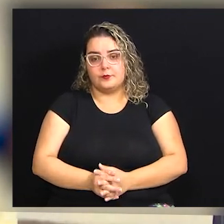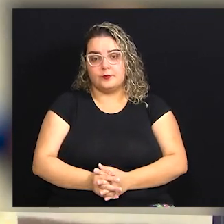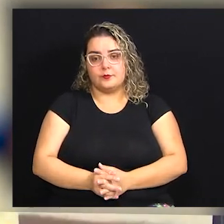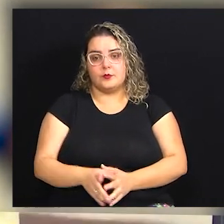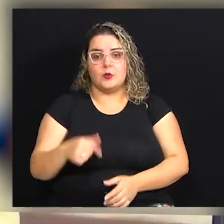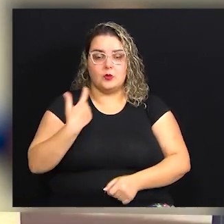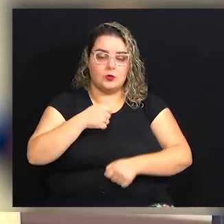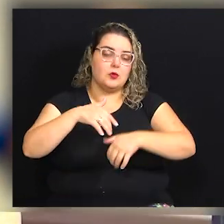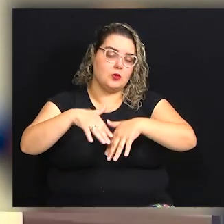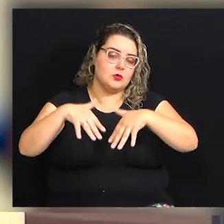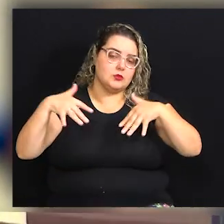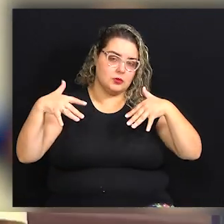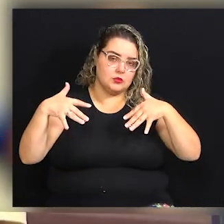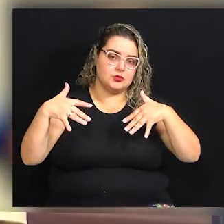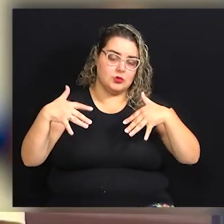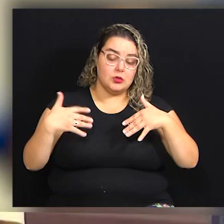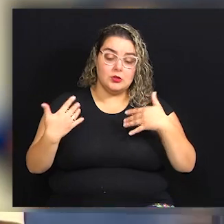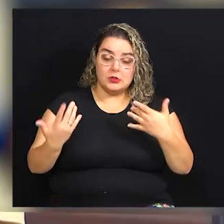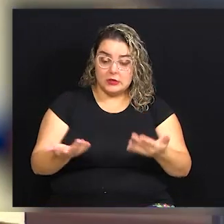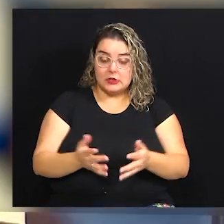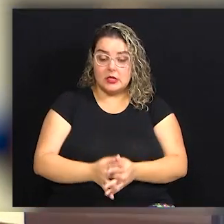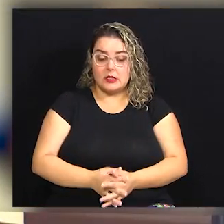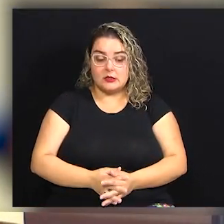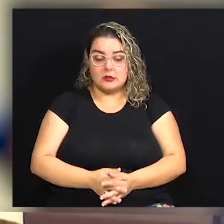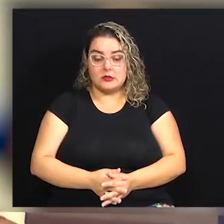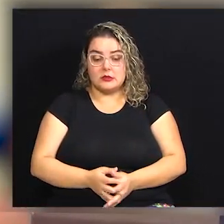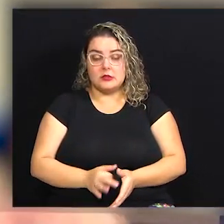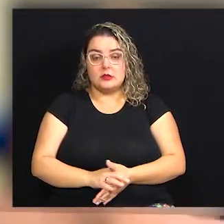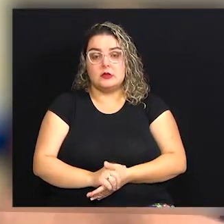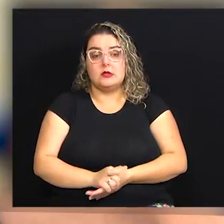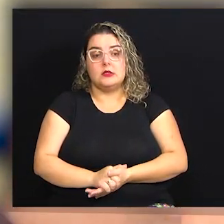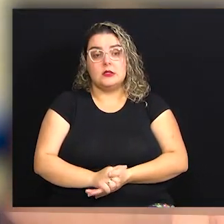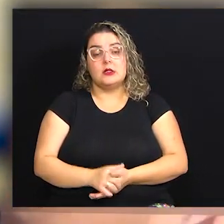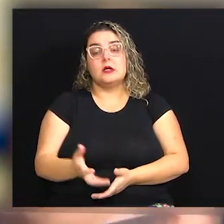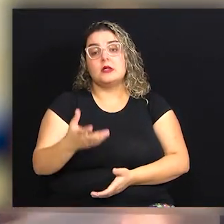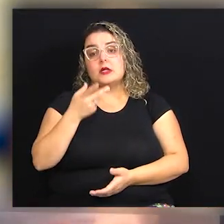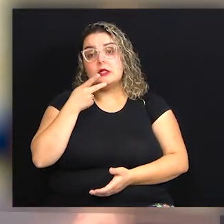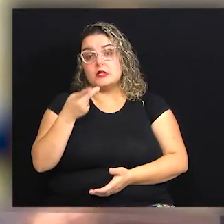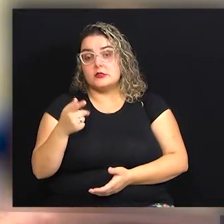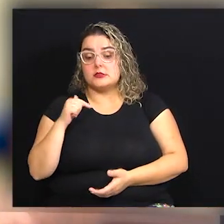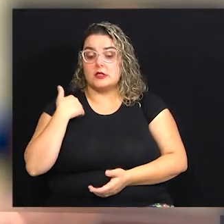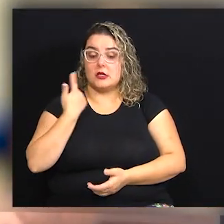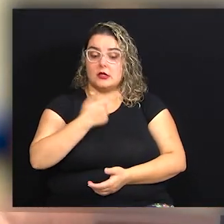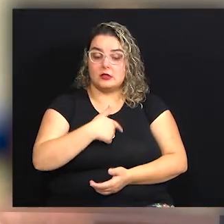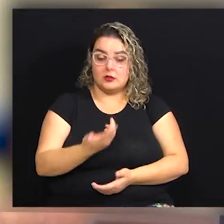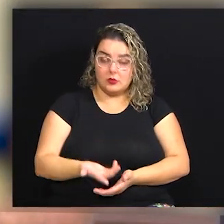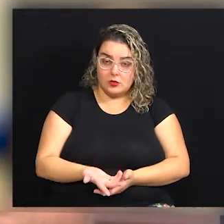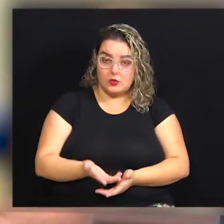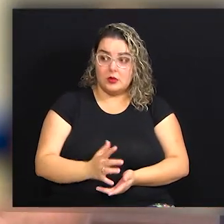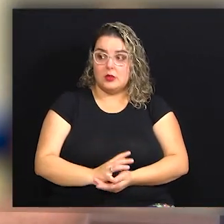nosso auditório. E aí, queria dizer que nós